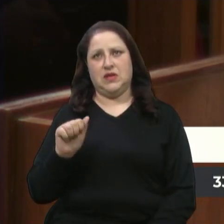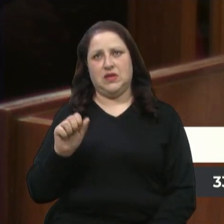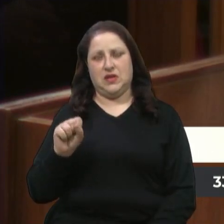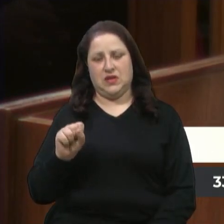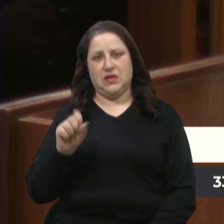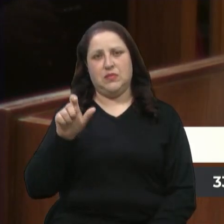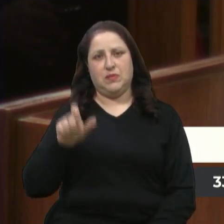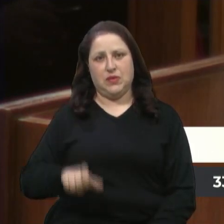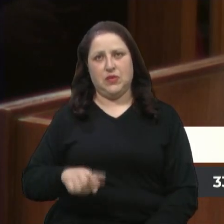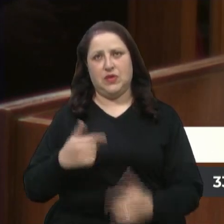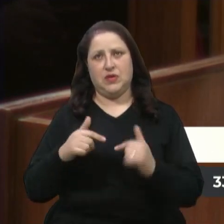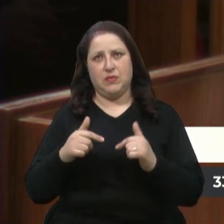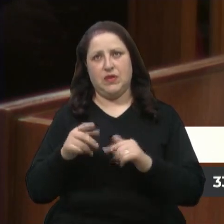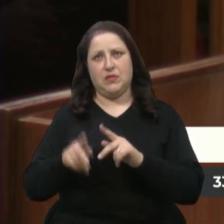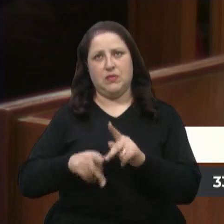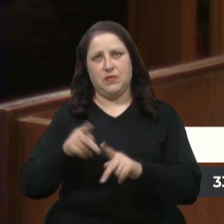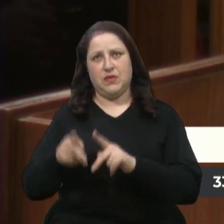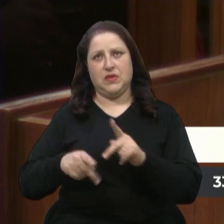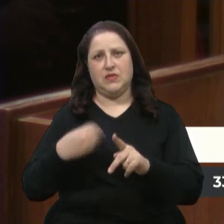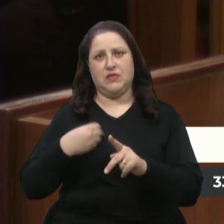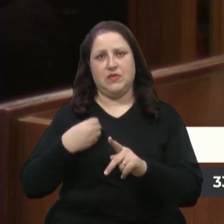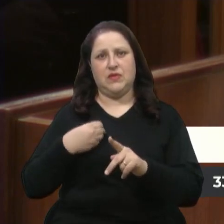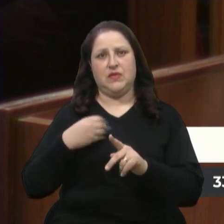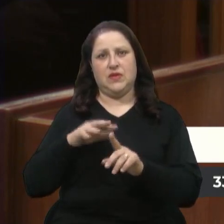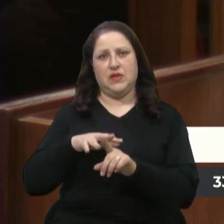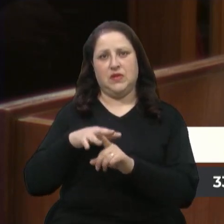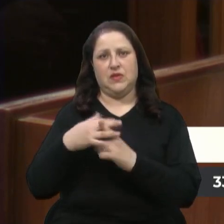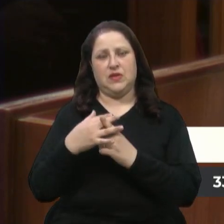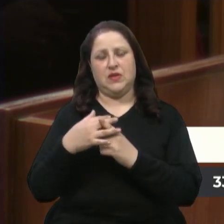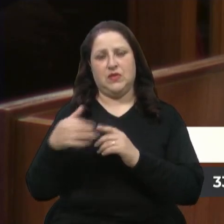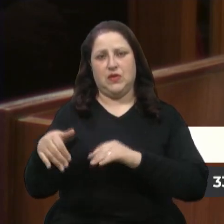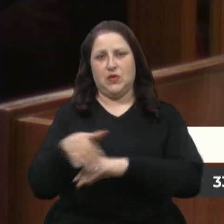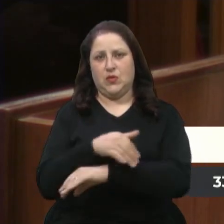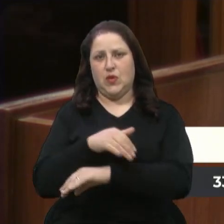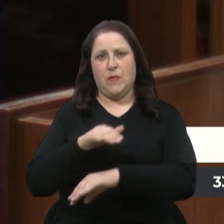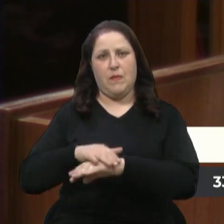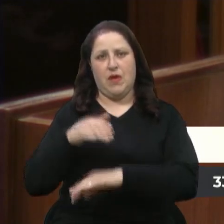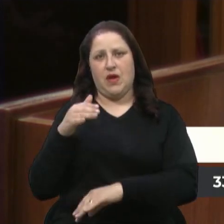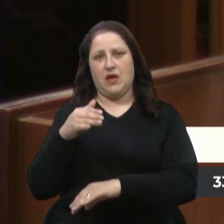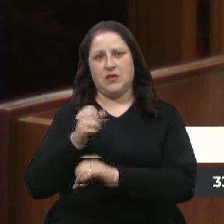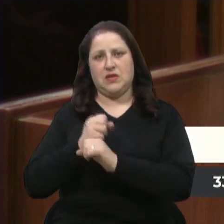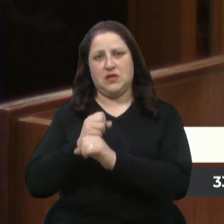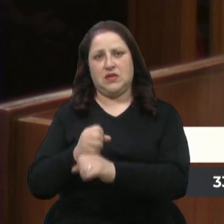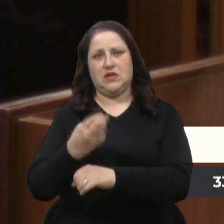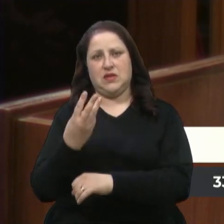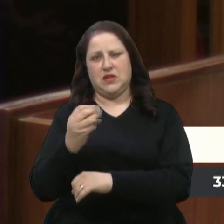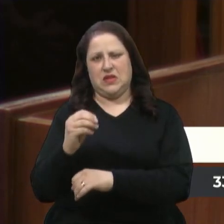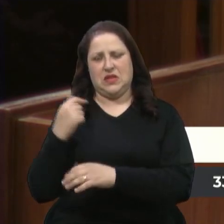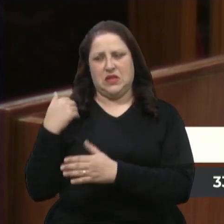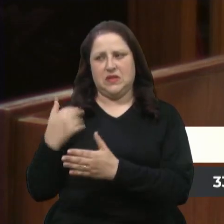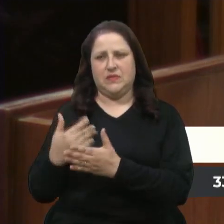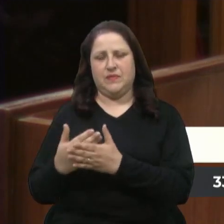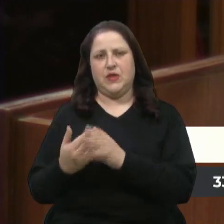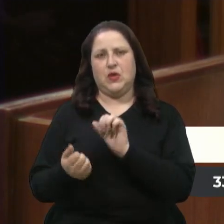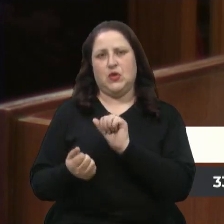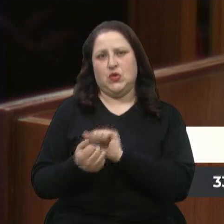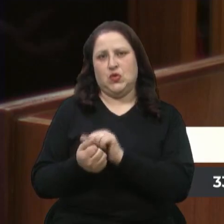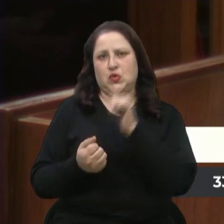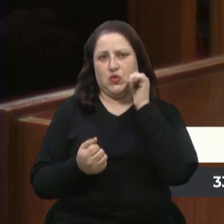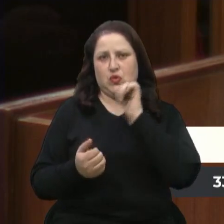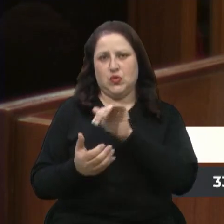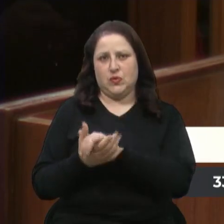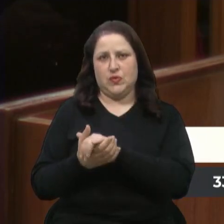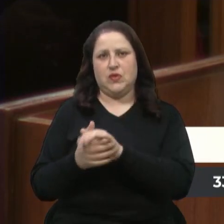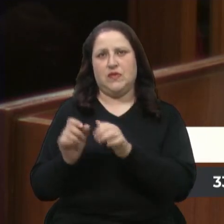que trabalha com a população em situação de rua há mais de 30 anos, e ele é esposa, e ele faz